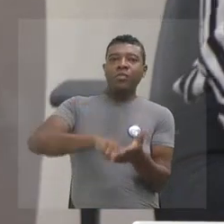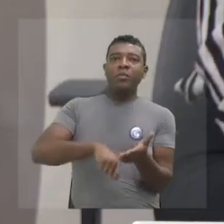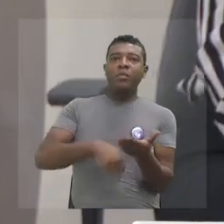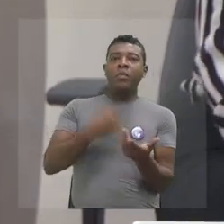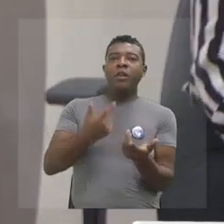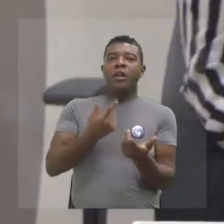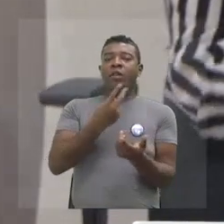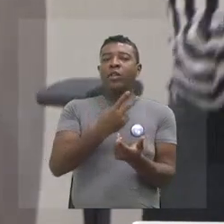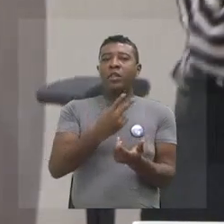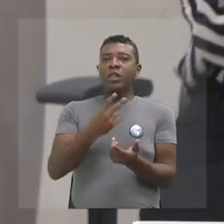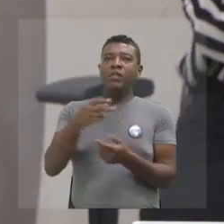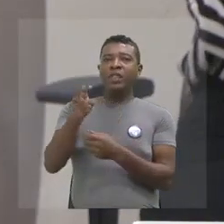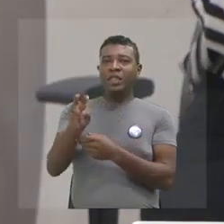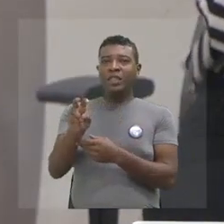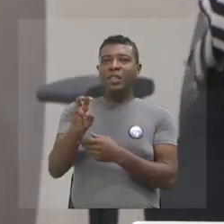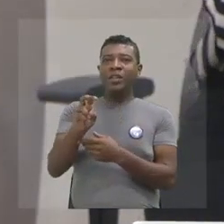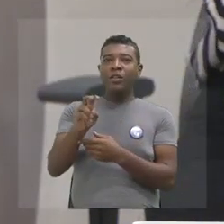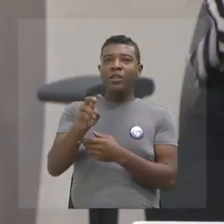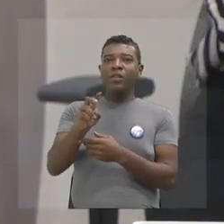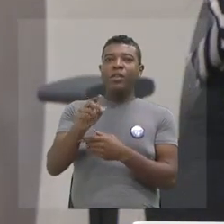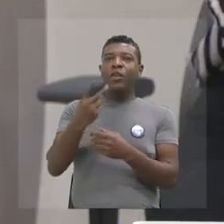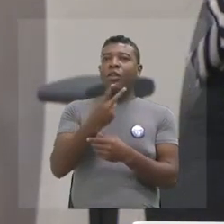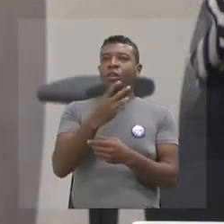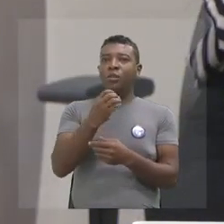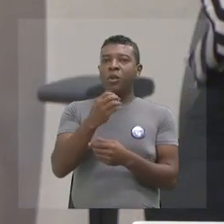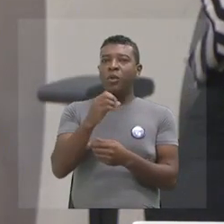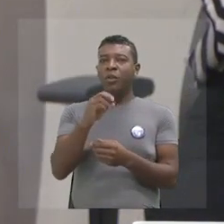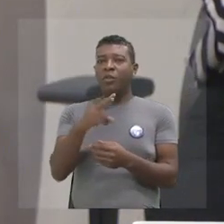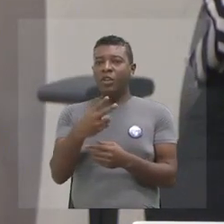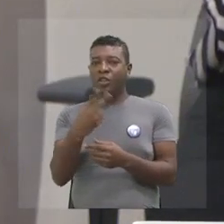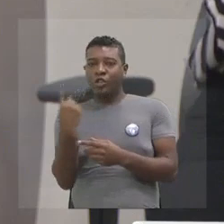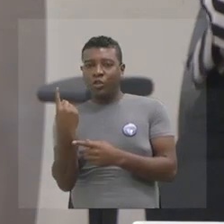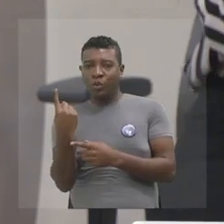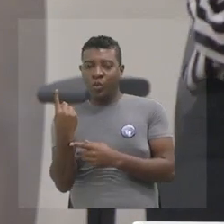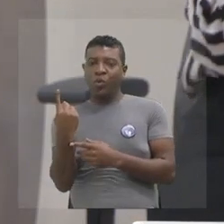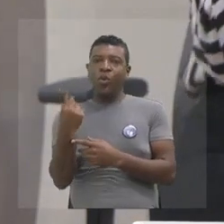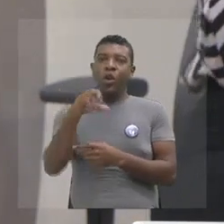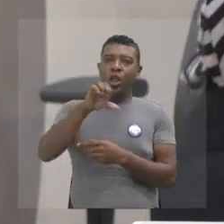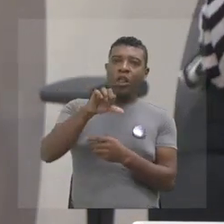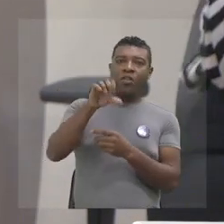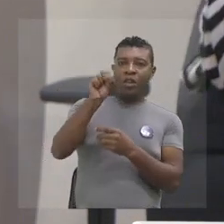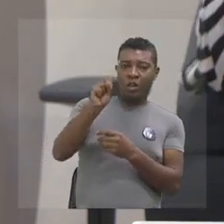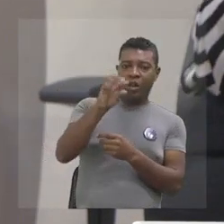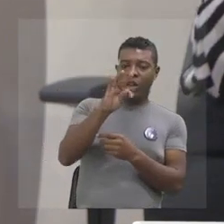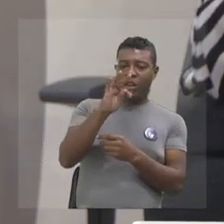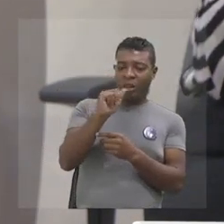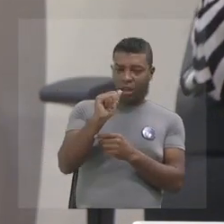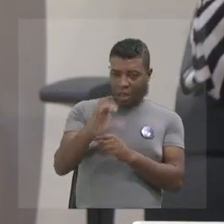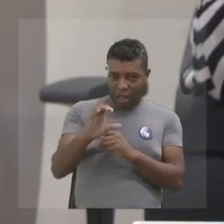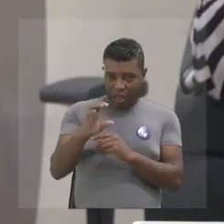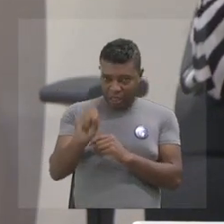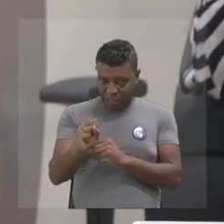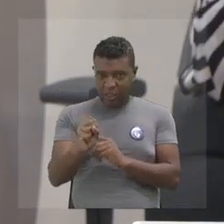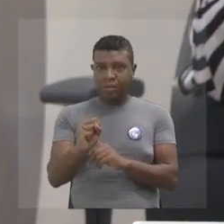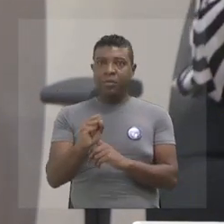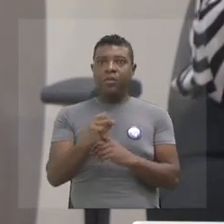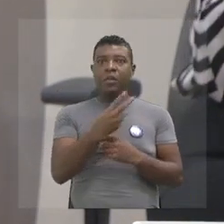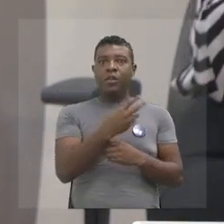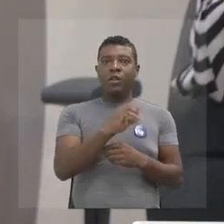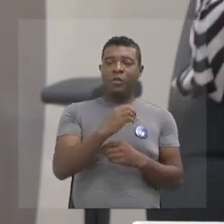202166 táxi 2021 908 táxi 2022